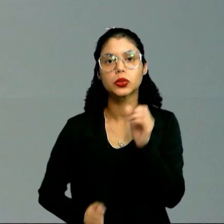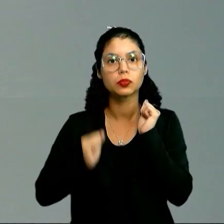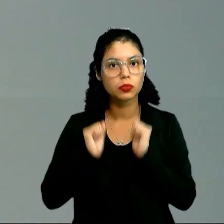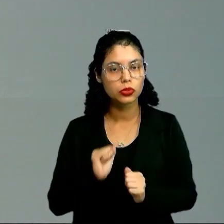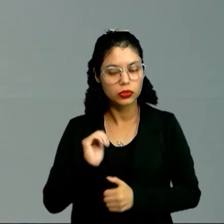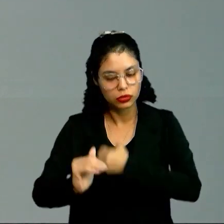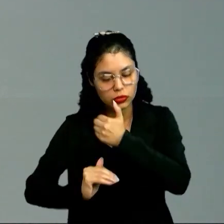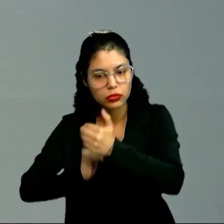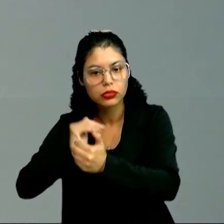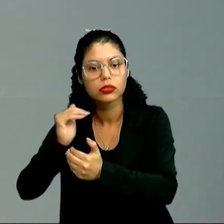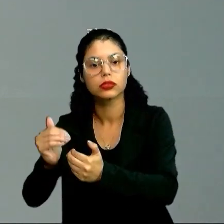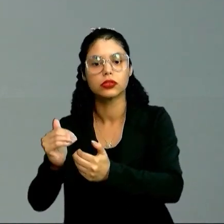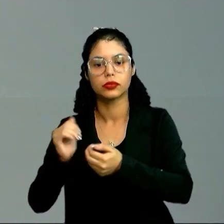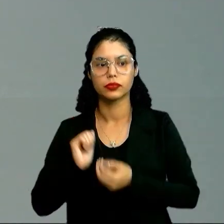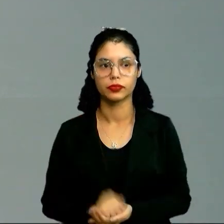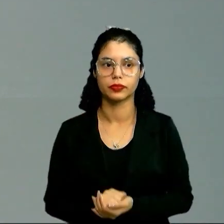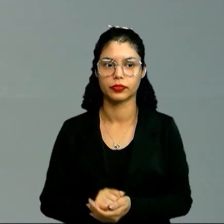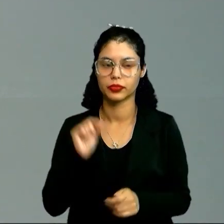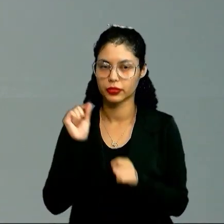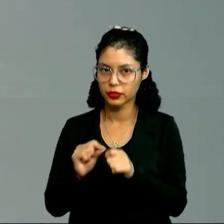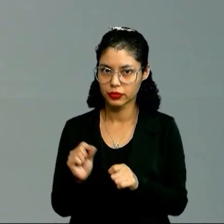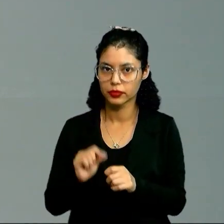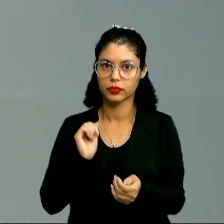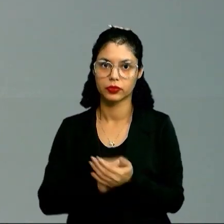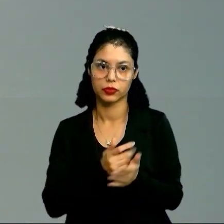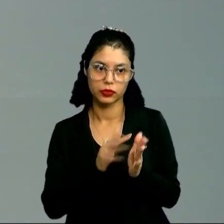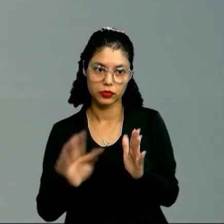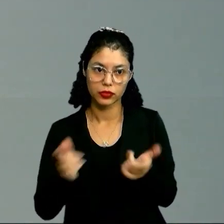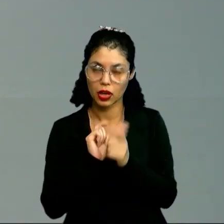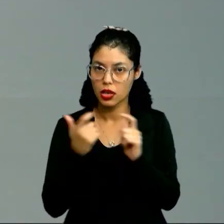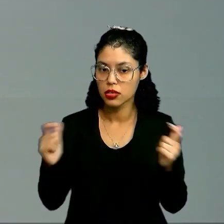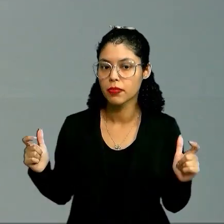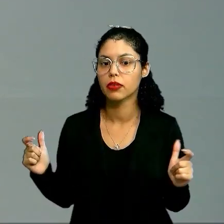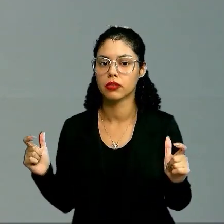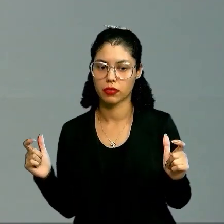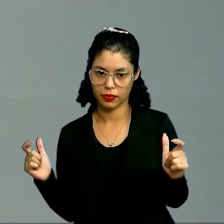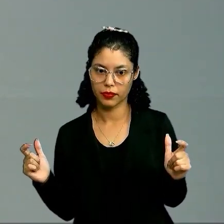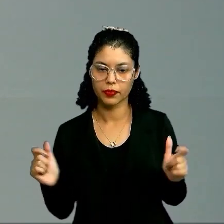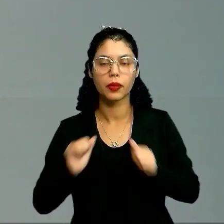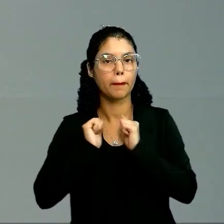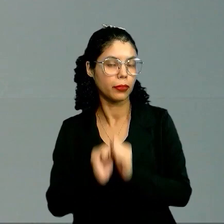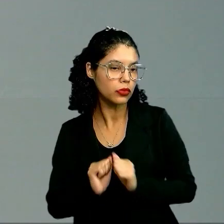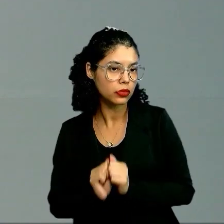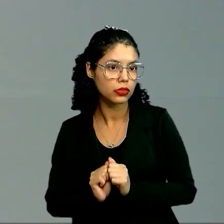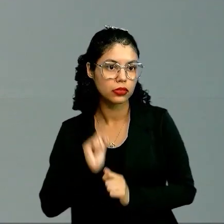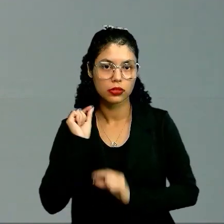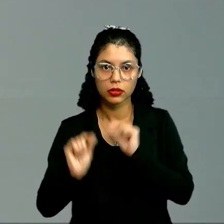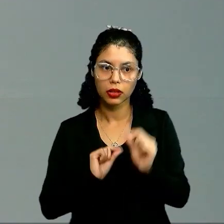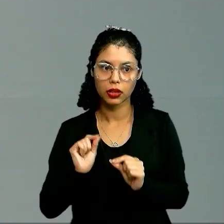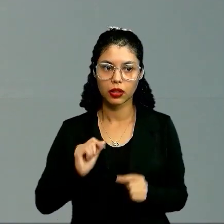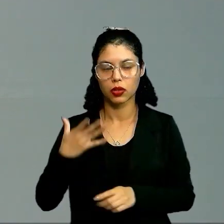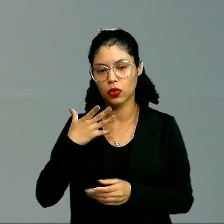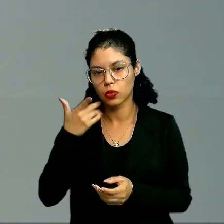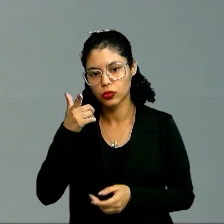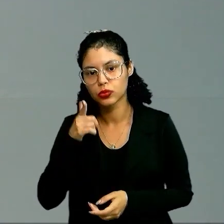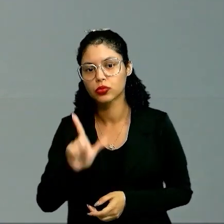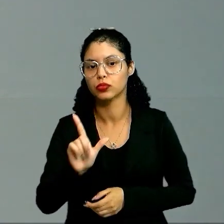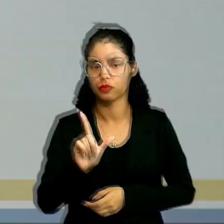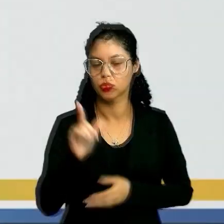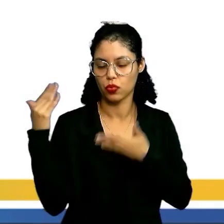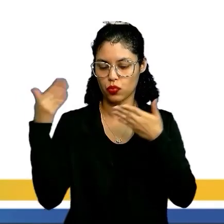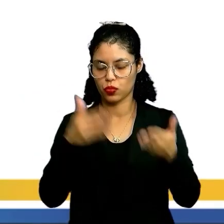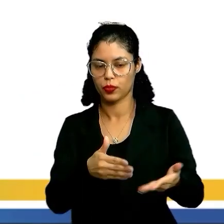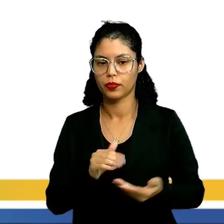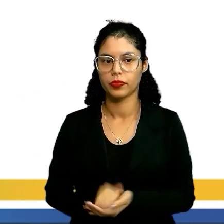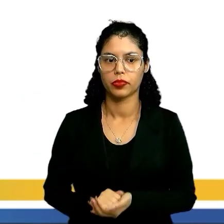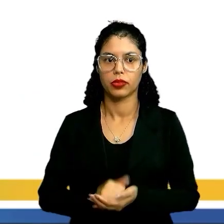se desenvolver, realizar suas funções, seus crescimentos, para poder aí alcançar os seus objetivos, tá?